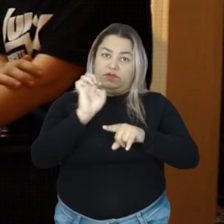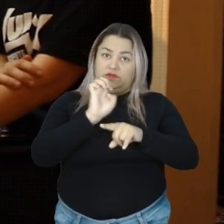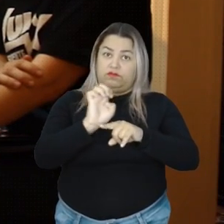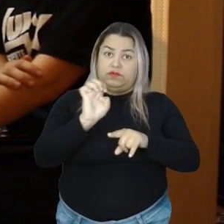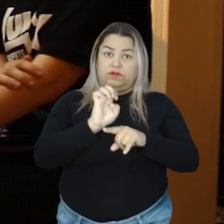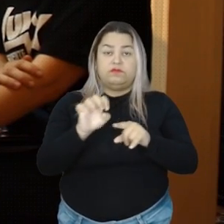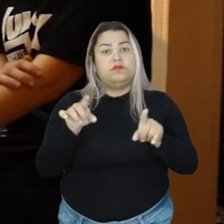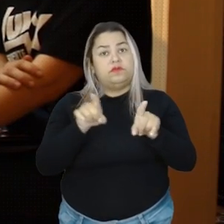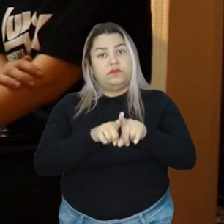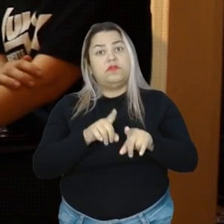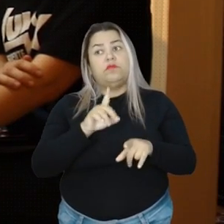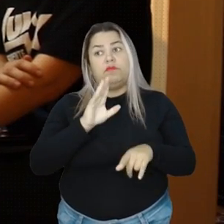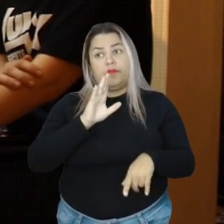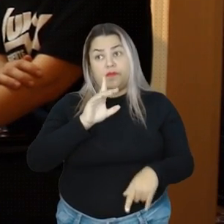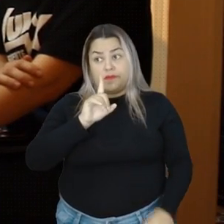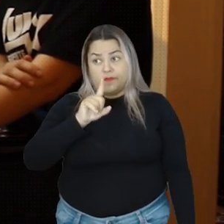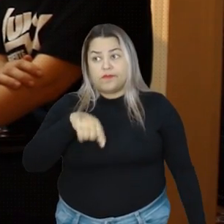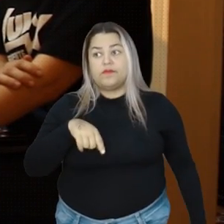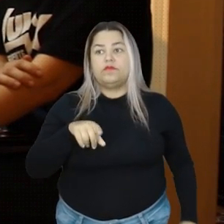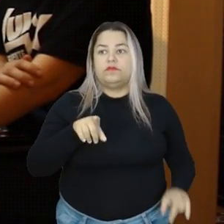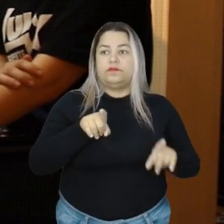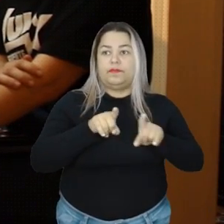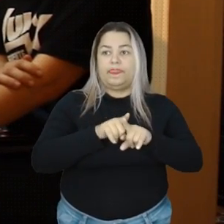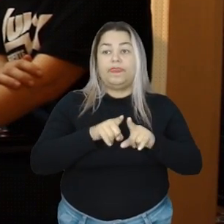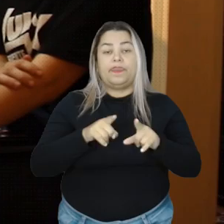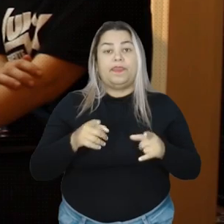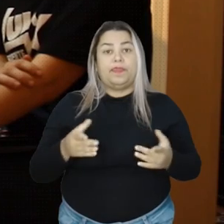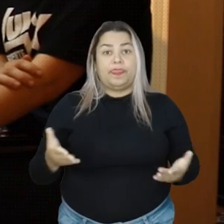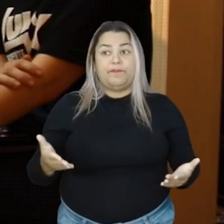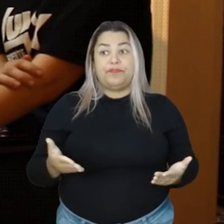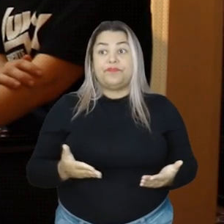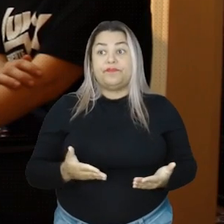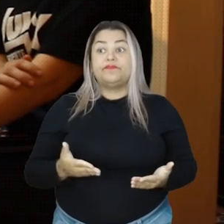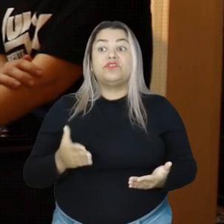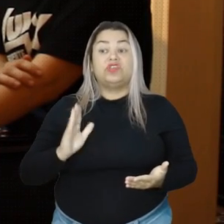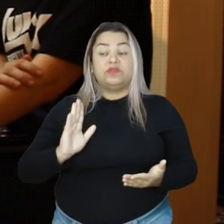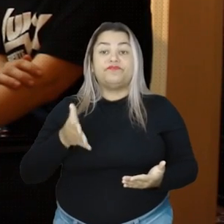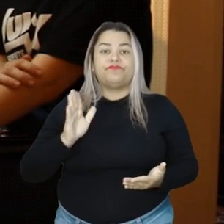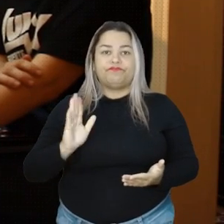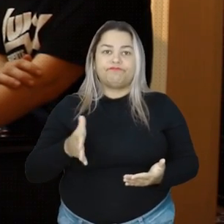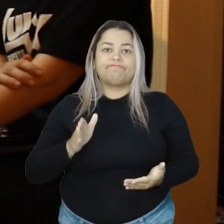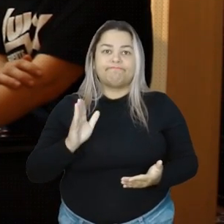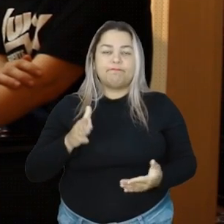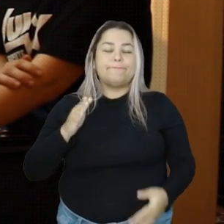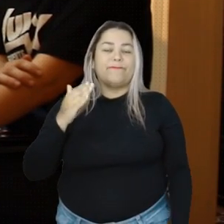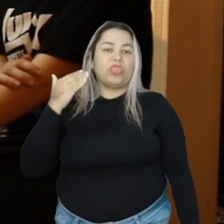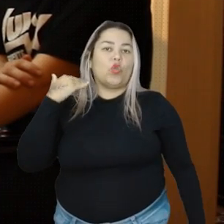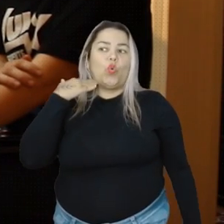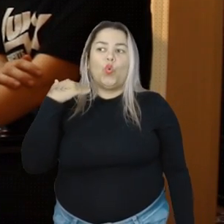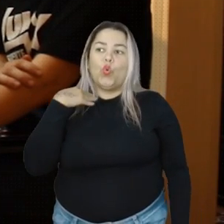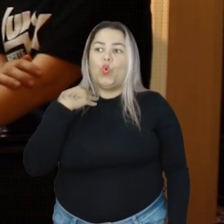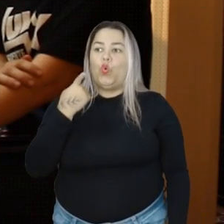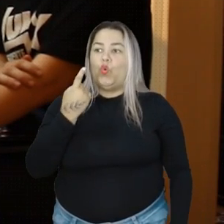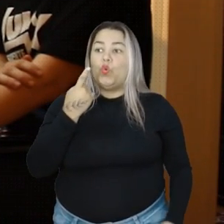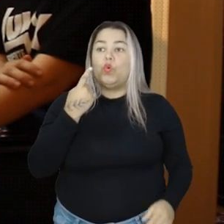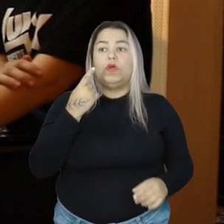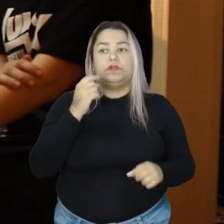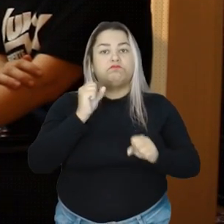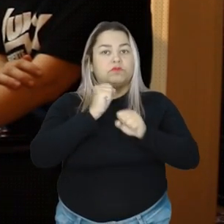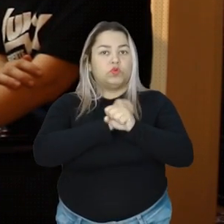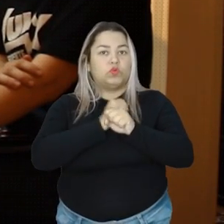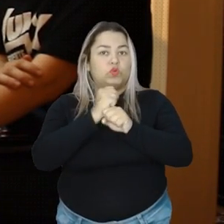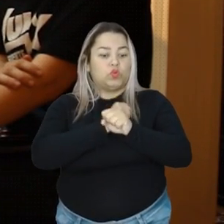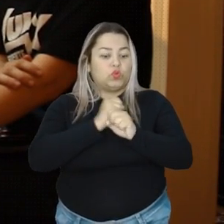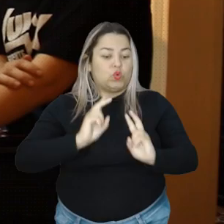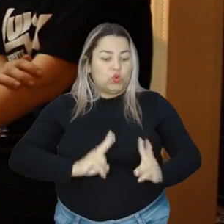e São Luís Gonzaga, então, foi esse momento em que eu já era bancário, um ano e pouco. Né, eu conheci a cidade, porque fui